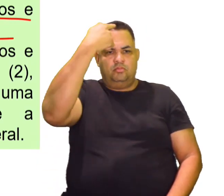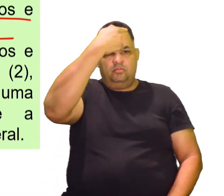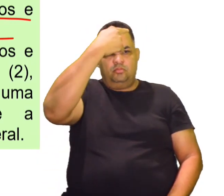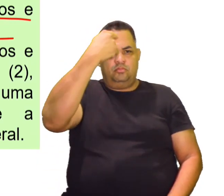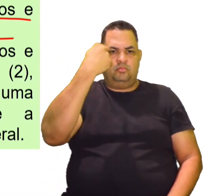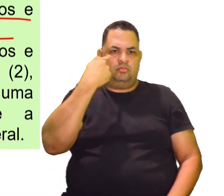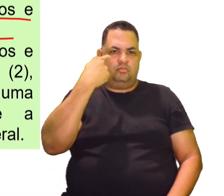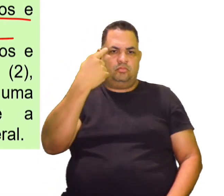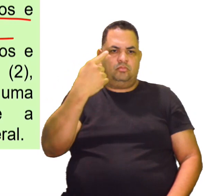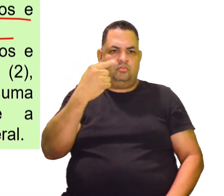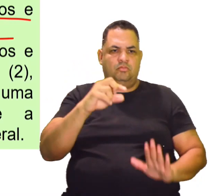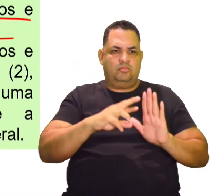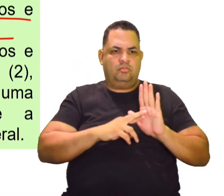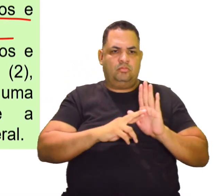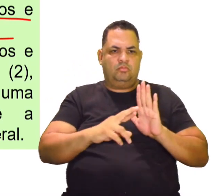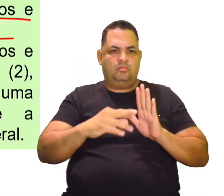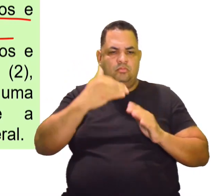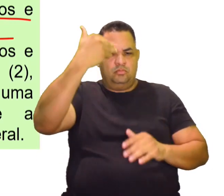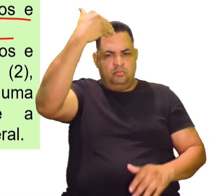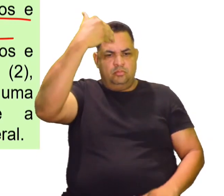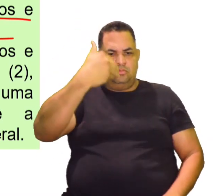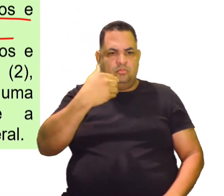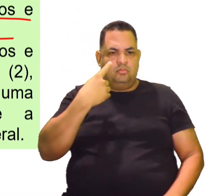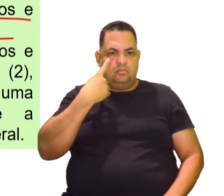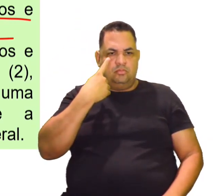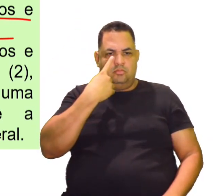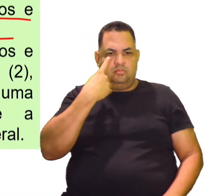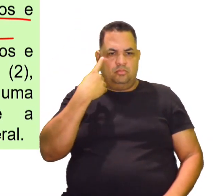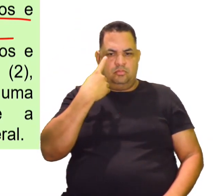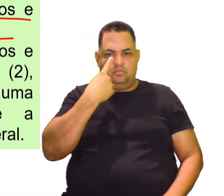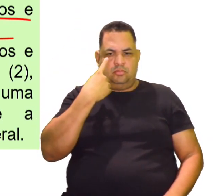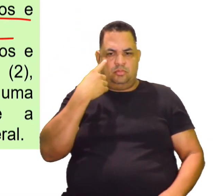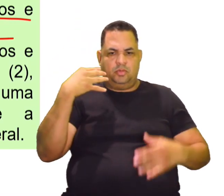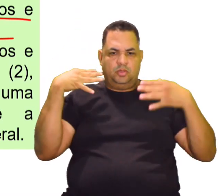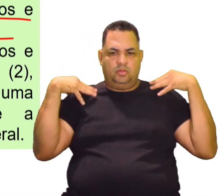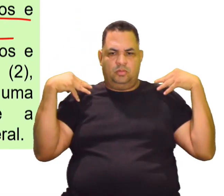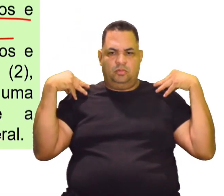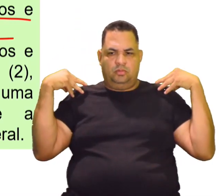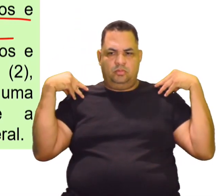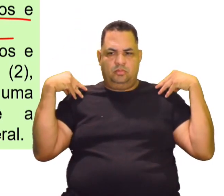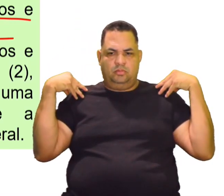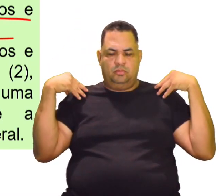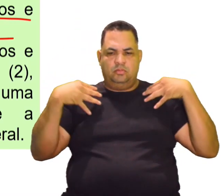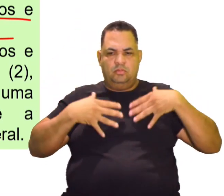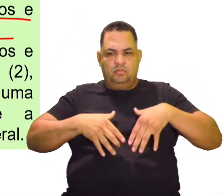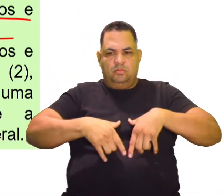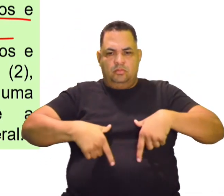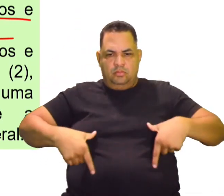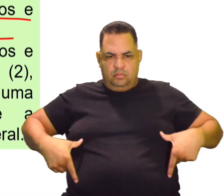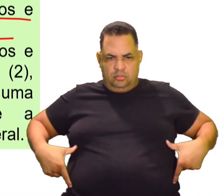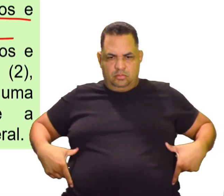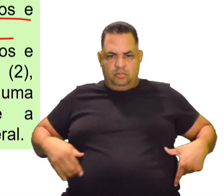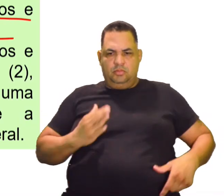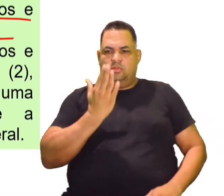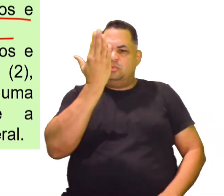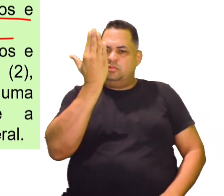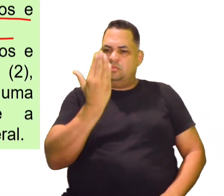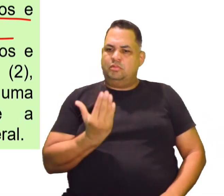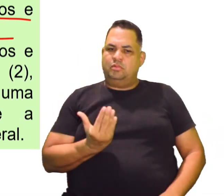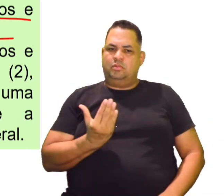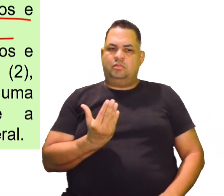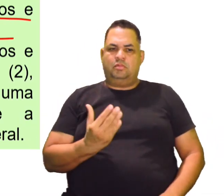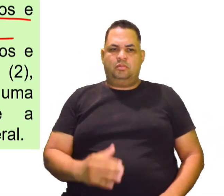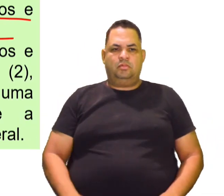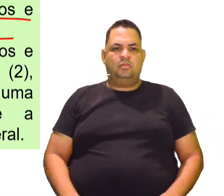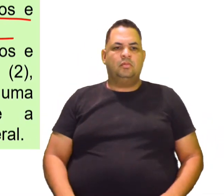então, representada de perfil. Os olhos, os ombros, o tronco de frente. Né? Então,